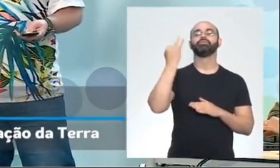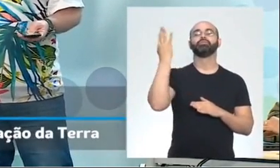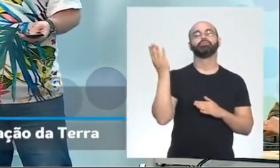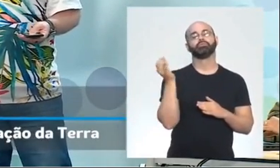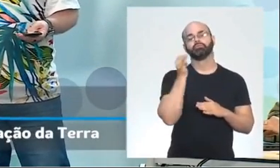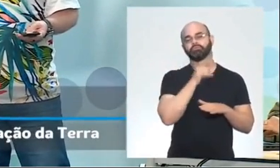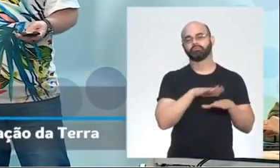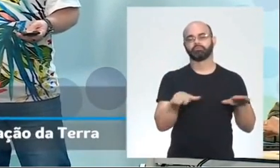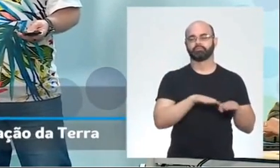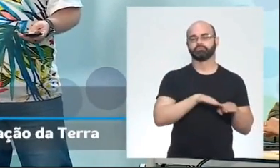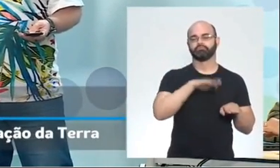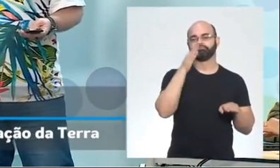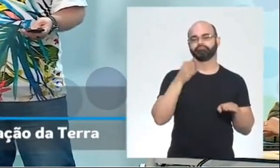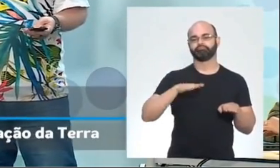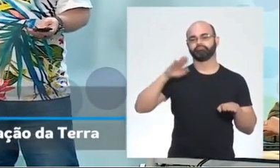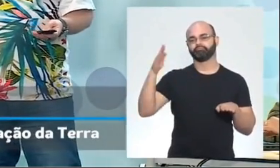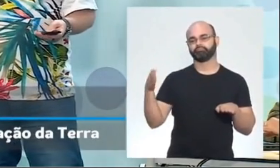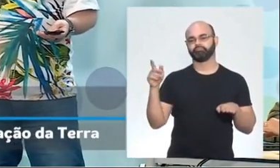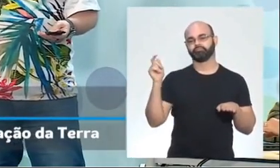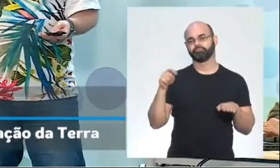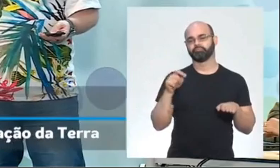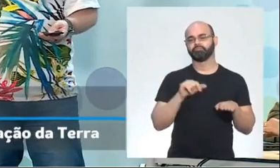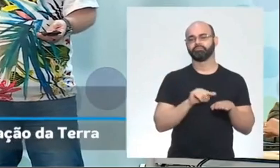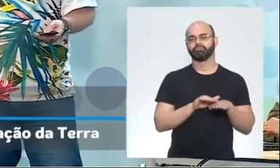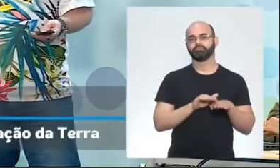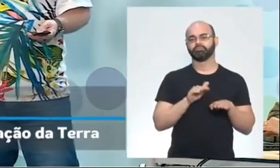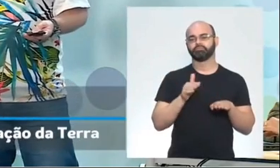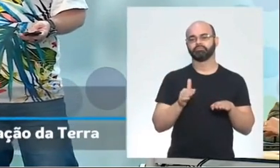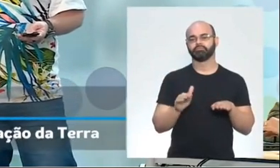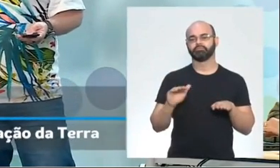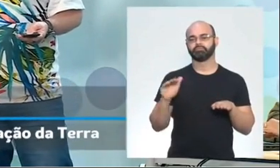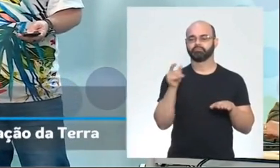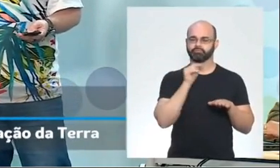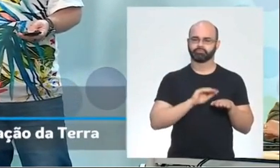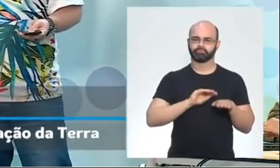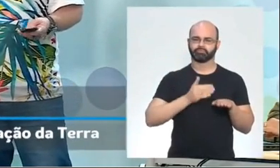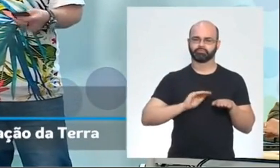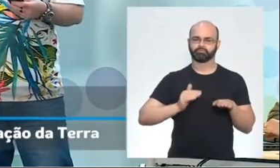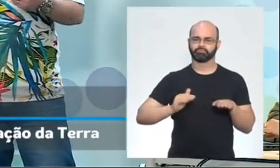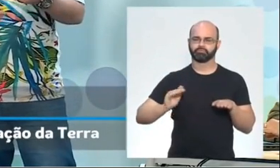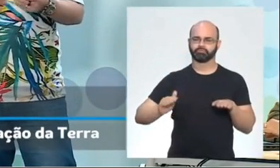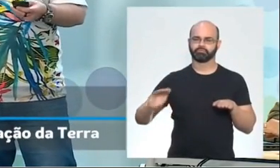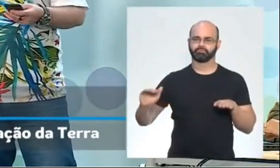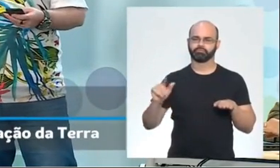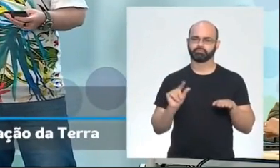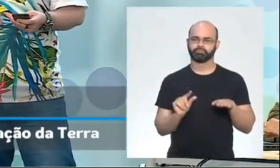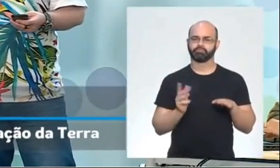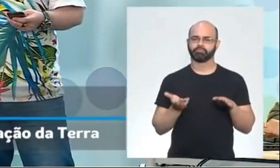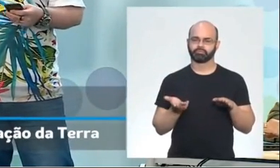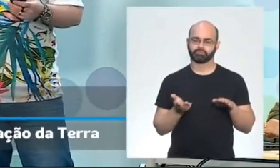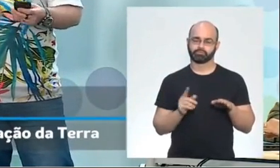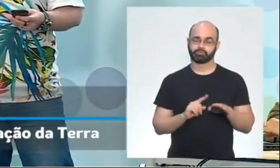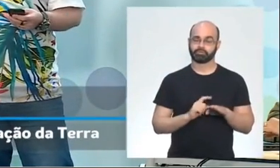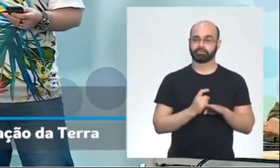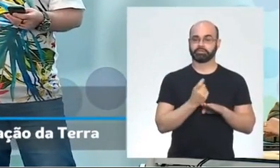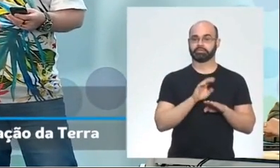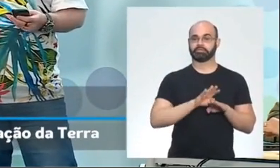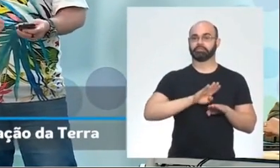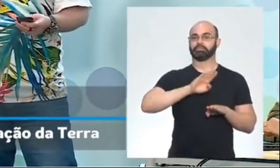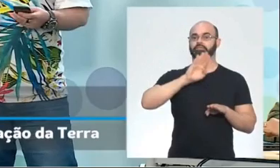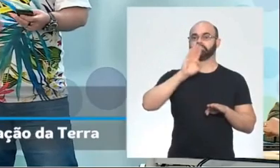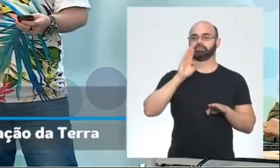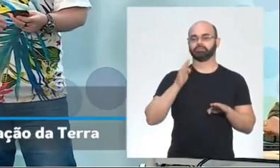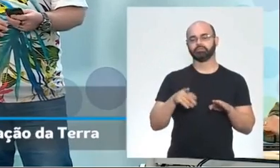região montanhosa, né? Uma baixa altitude, uma região aí de cadeias de morros. Então, toda essa relação dá para se